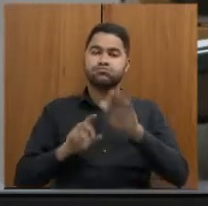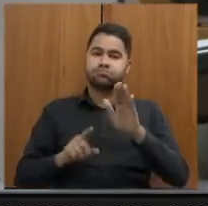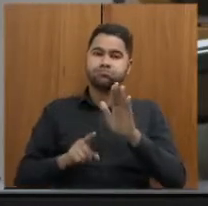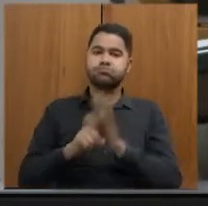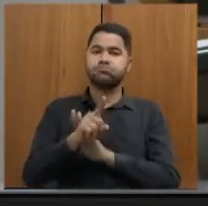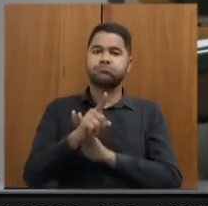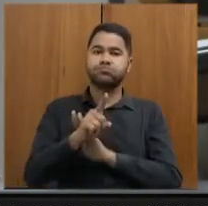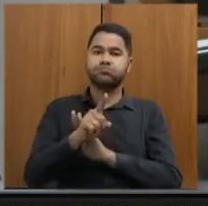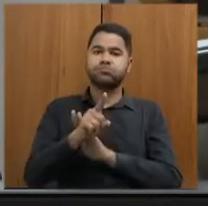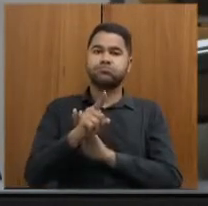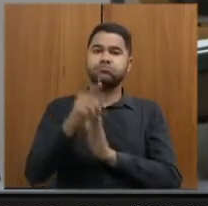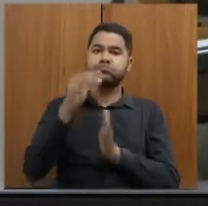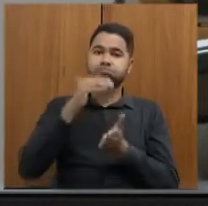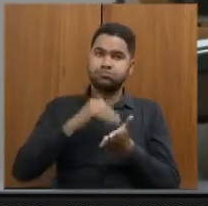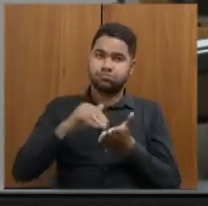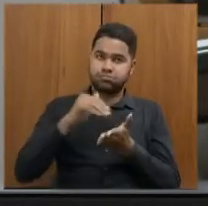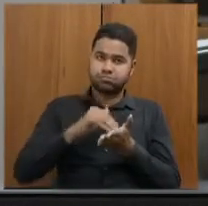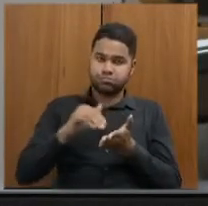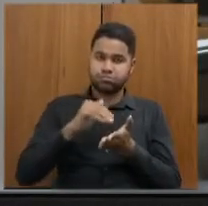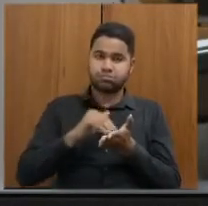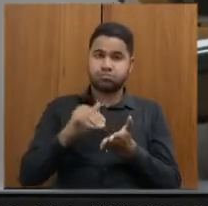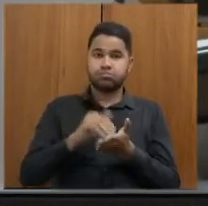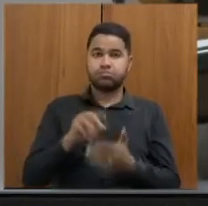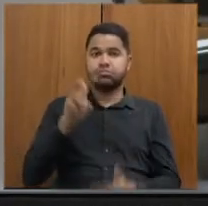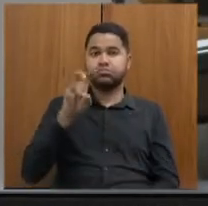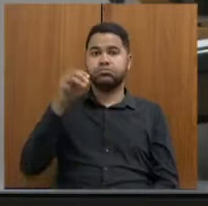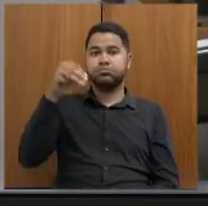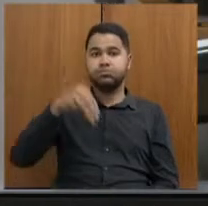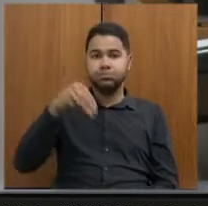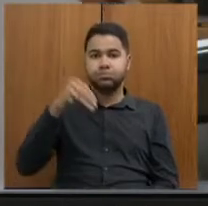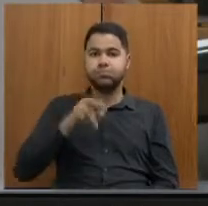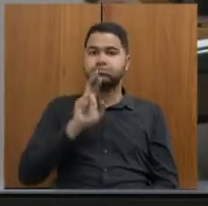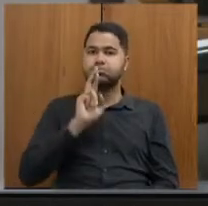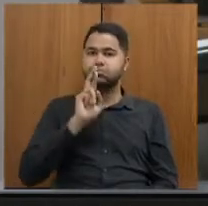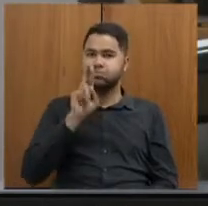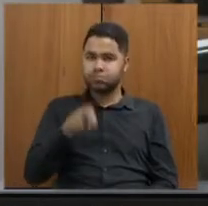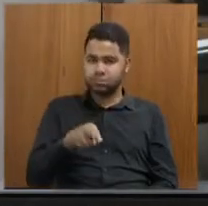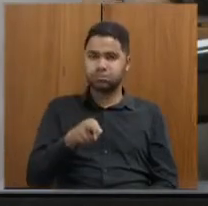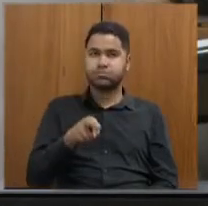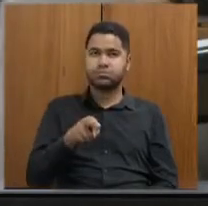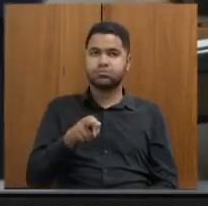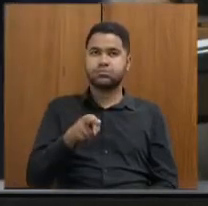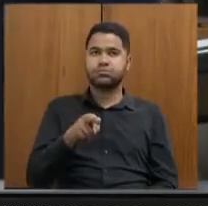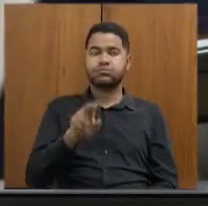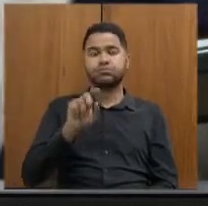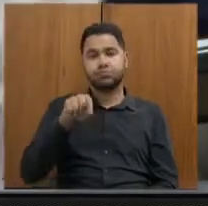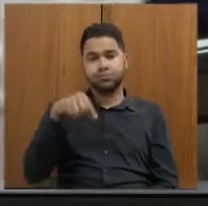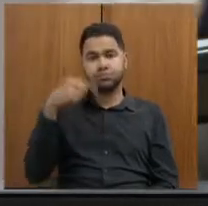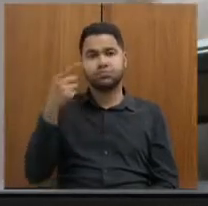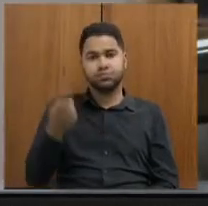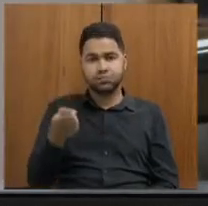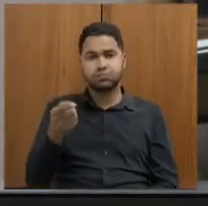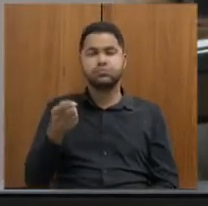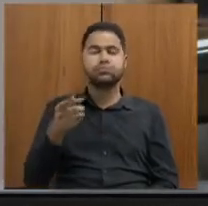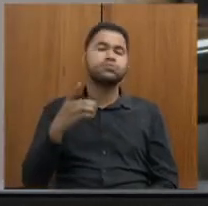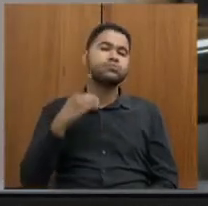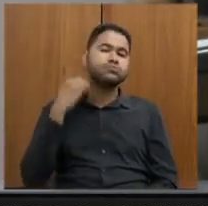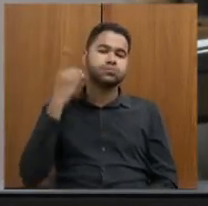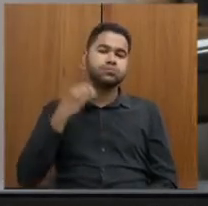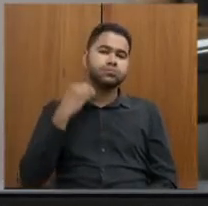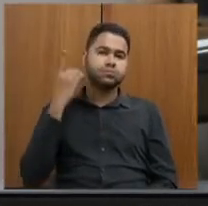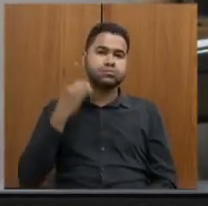o secretário terá 5 minutos para resposta e posteriormente o